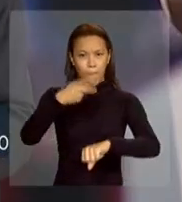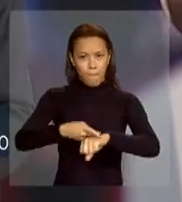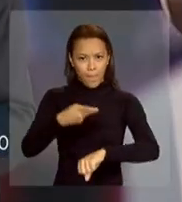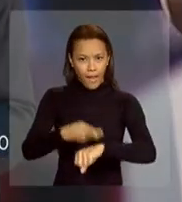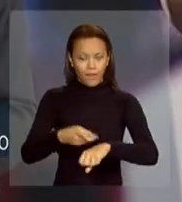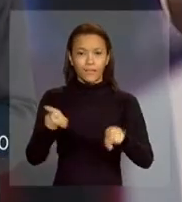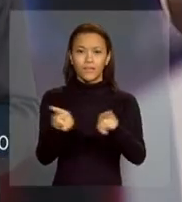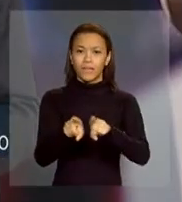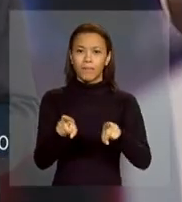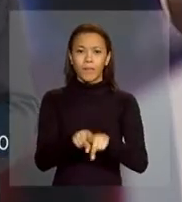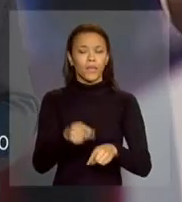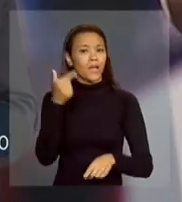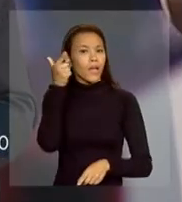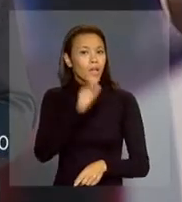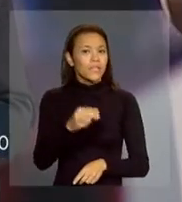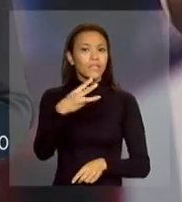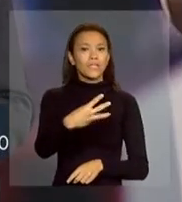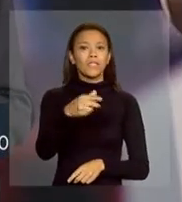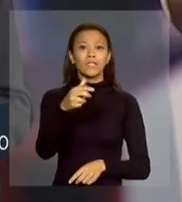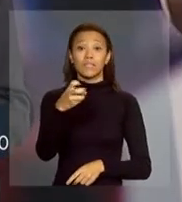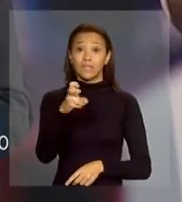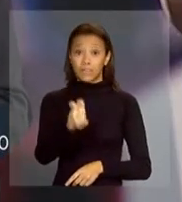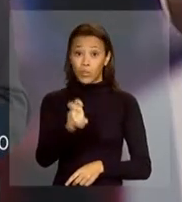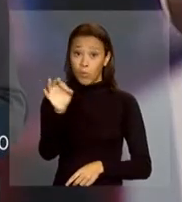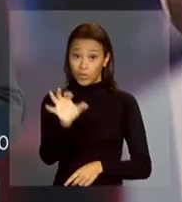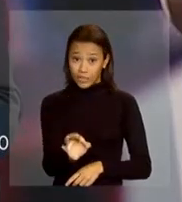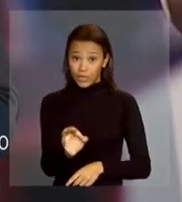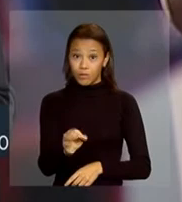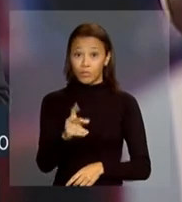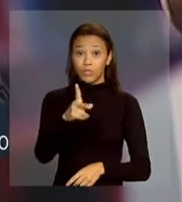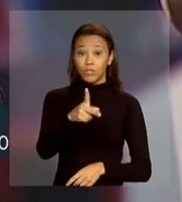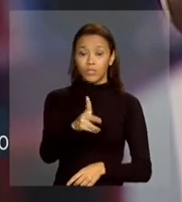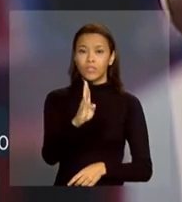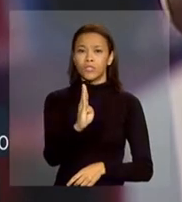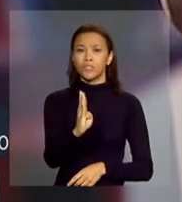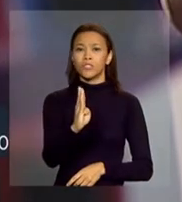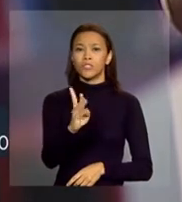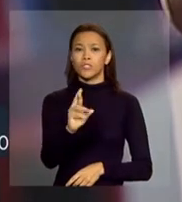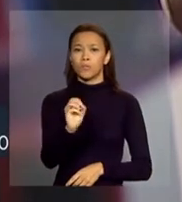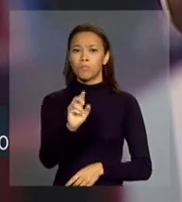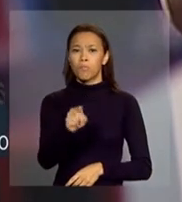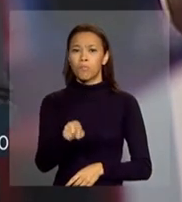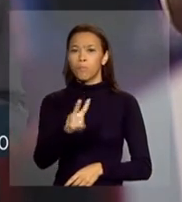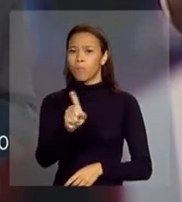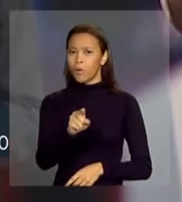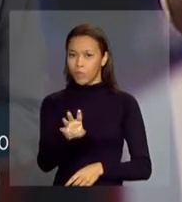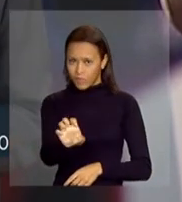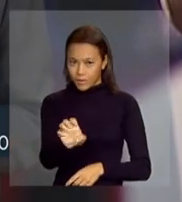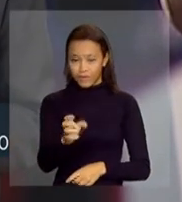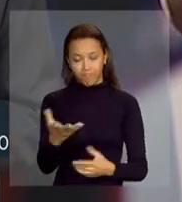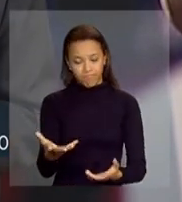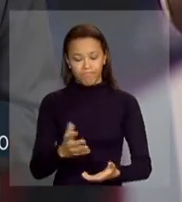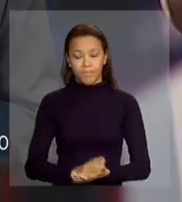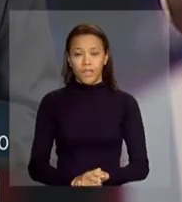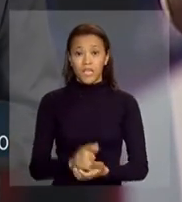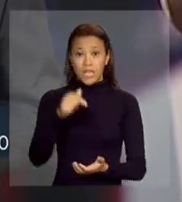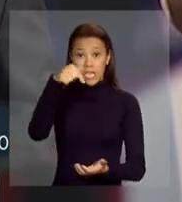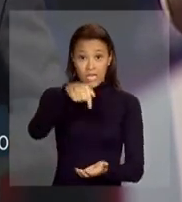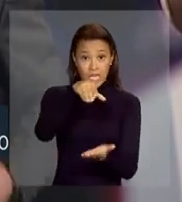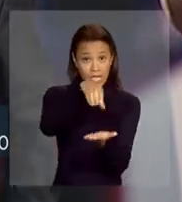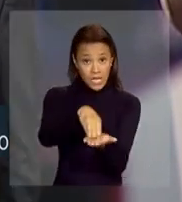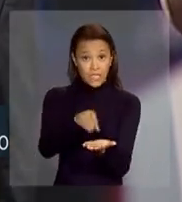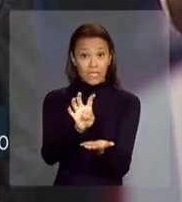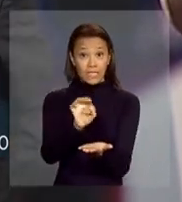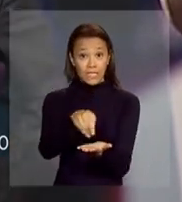35 por cento das medalhas de bronze grandes inspiradores é de trabalho e o centro